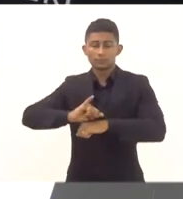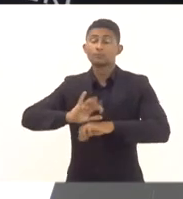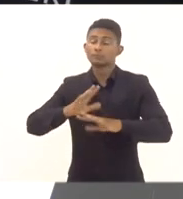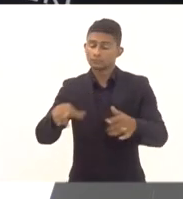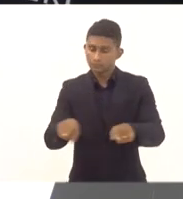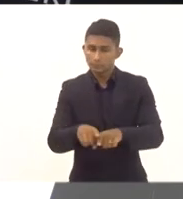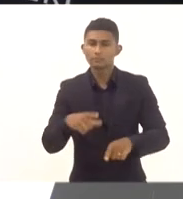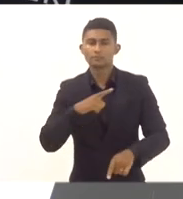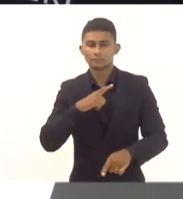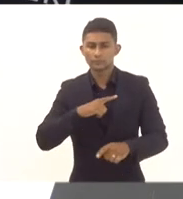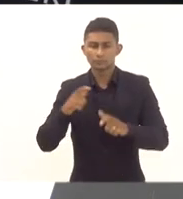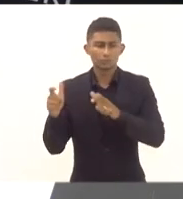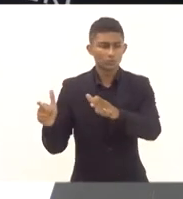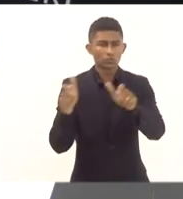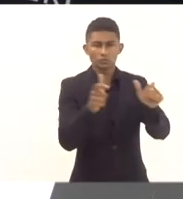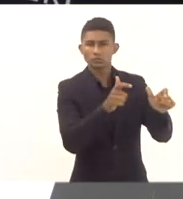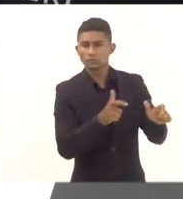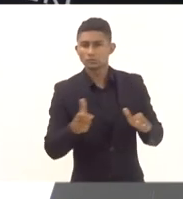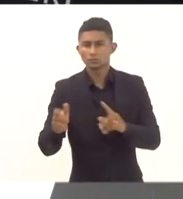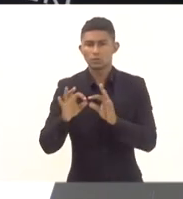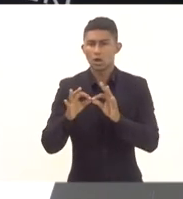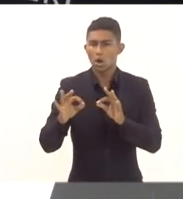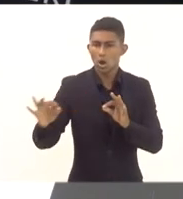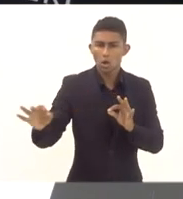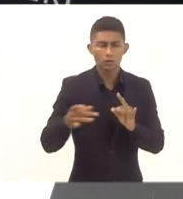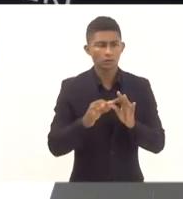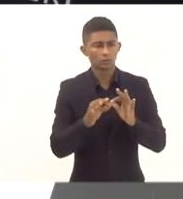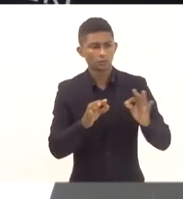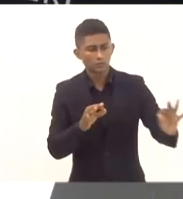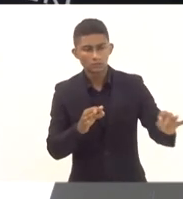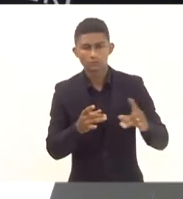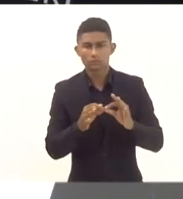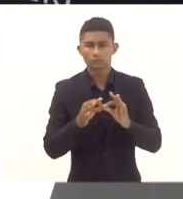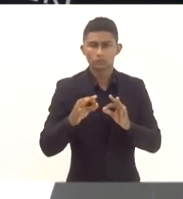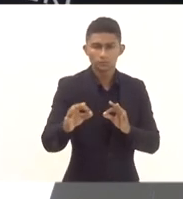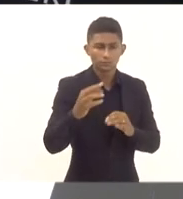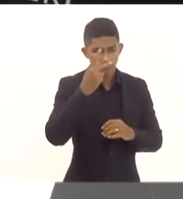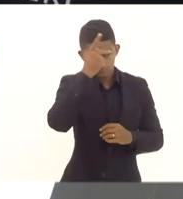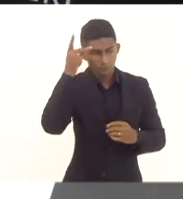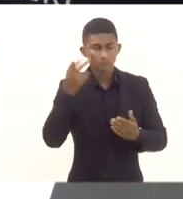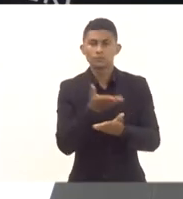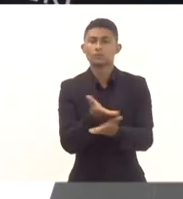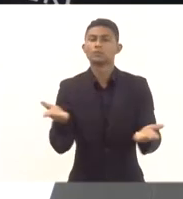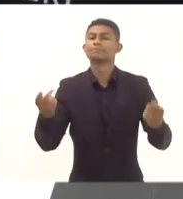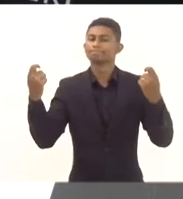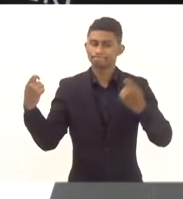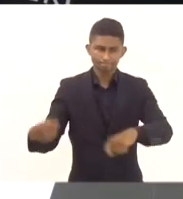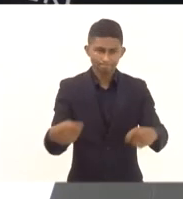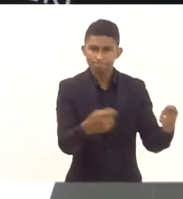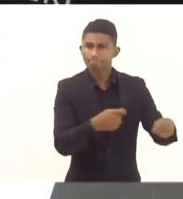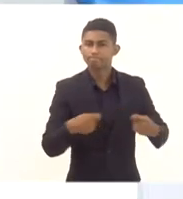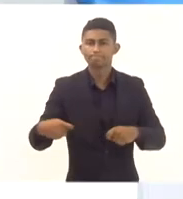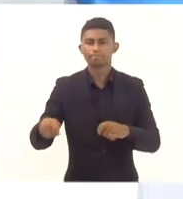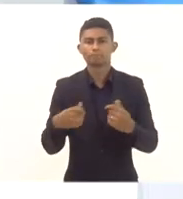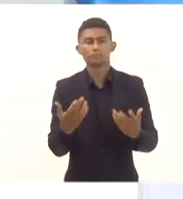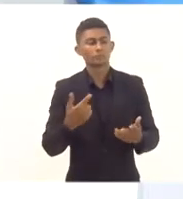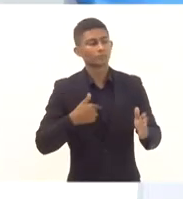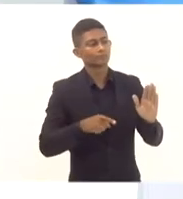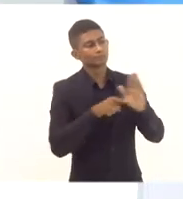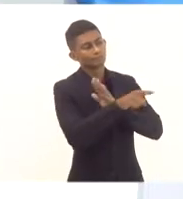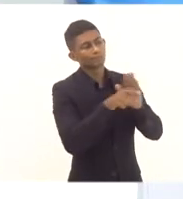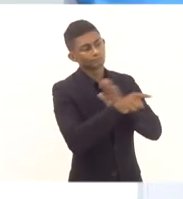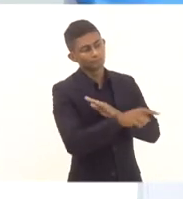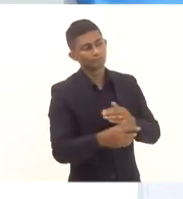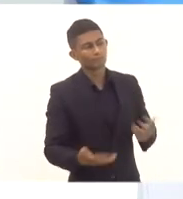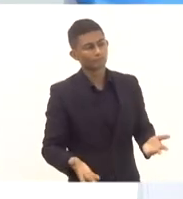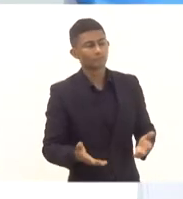remotas distantes da própria capital que as pessoas precisam muito desse auxílio Então queria deixar essas perguntas